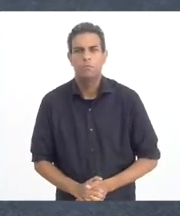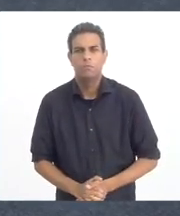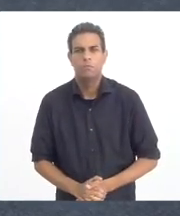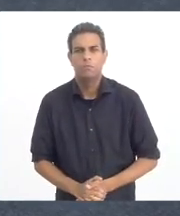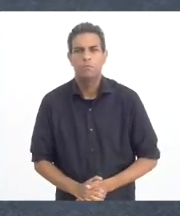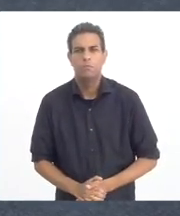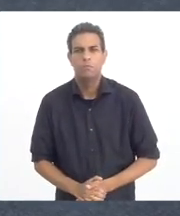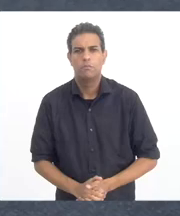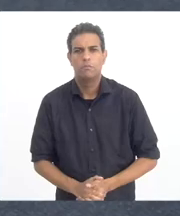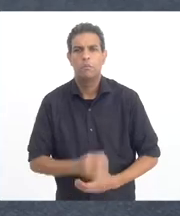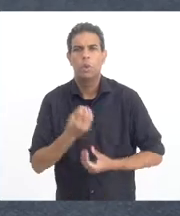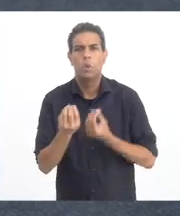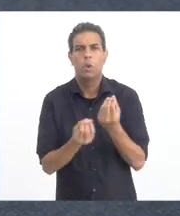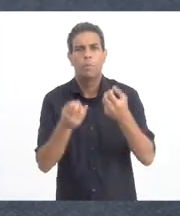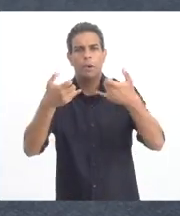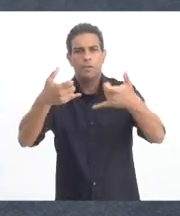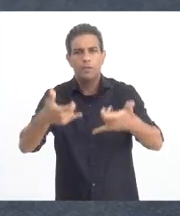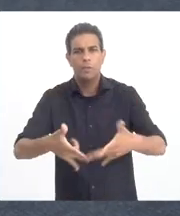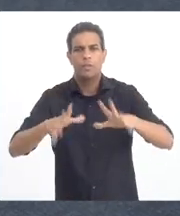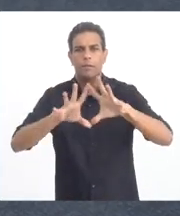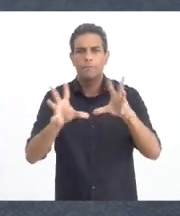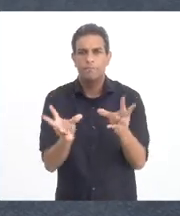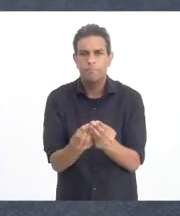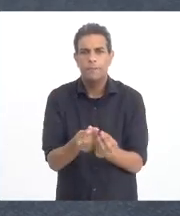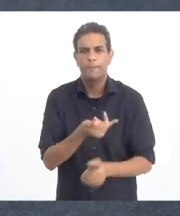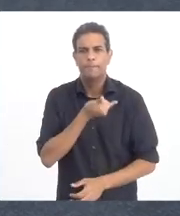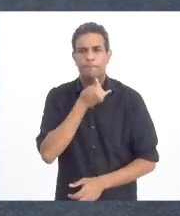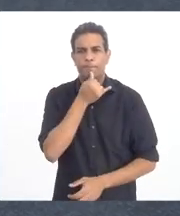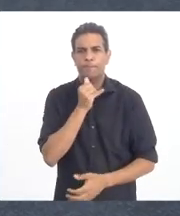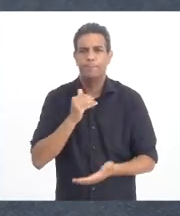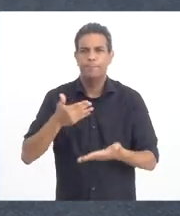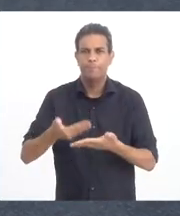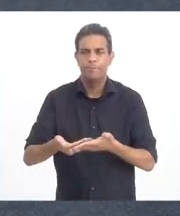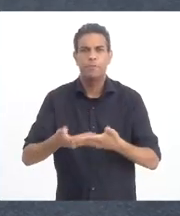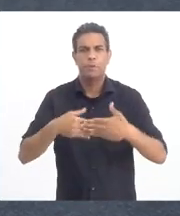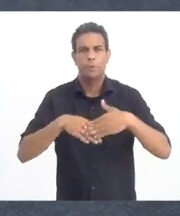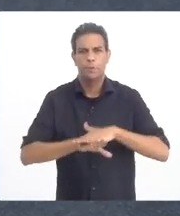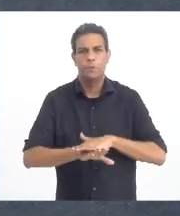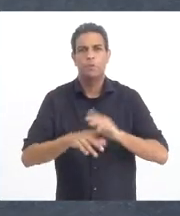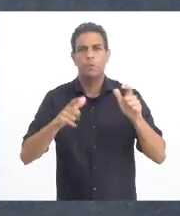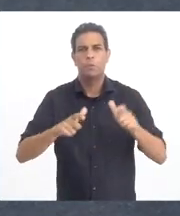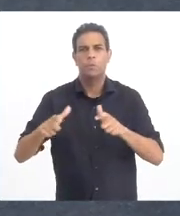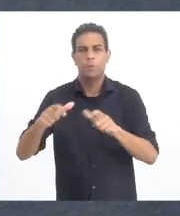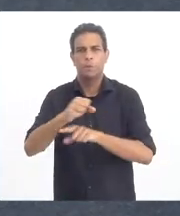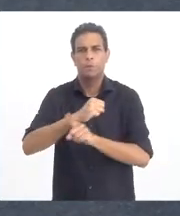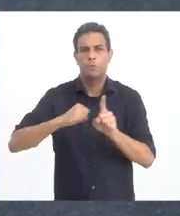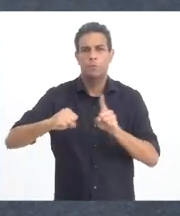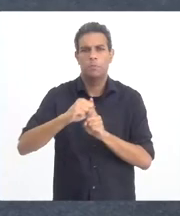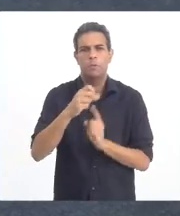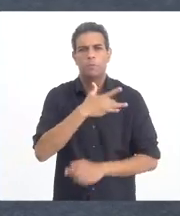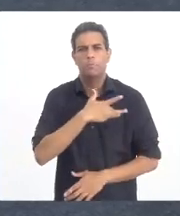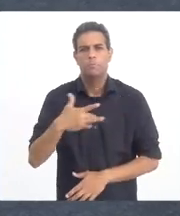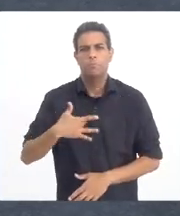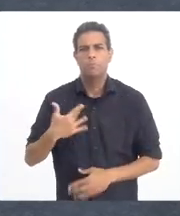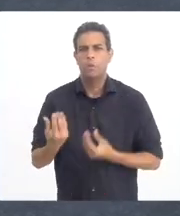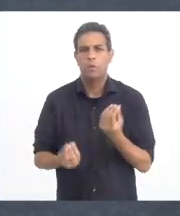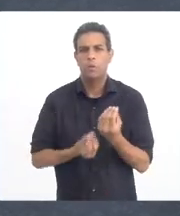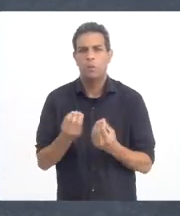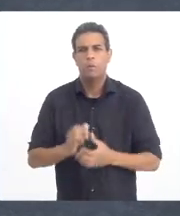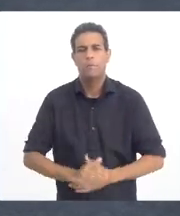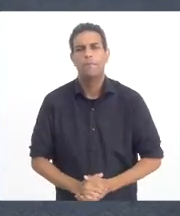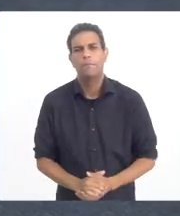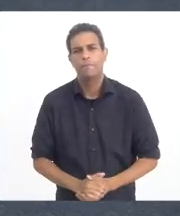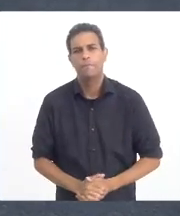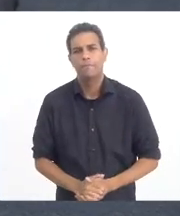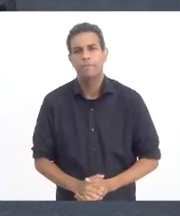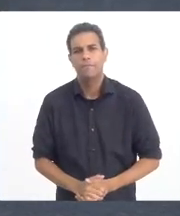O que eu gostaria de falar, infelizmente, é em cima do Fundo de Saúde, como o nobre doutor falou aqui. O Fundo